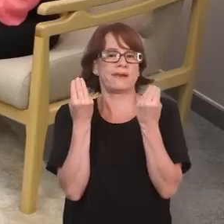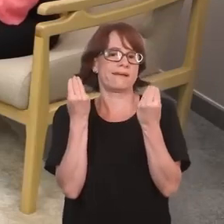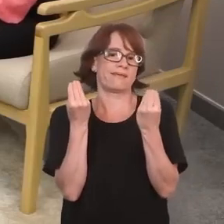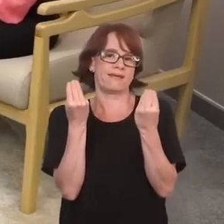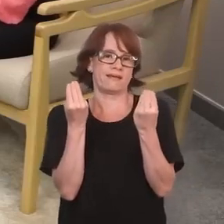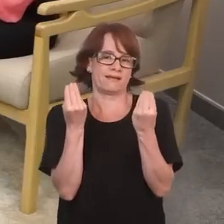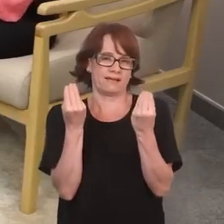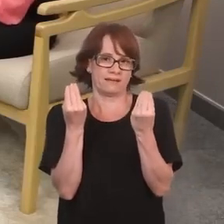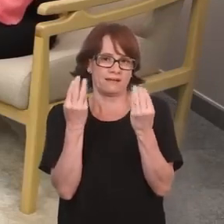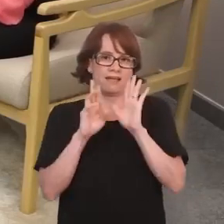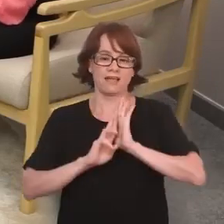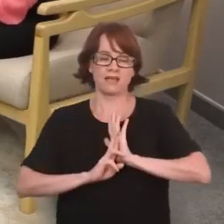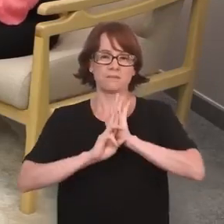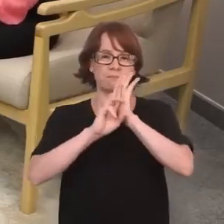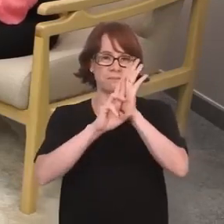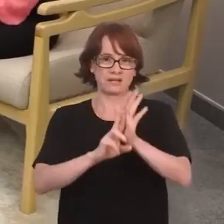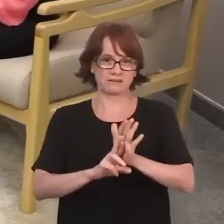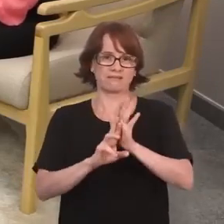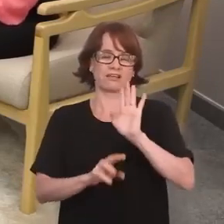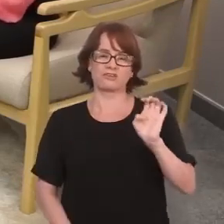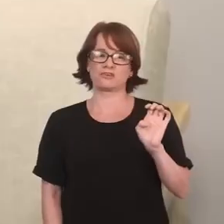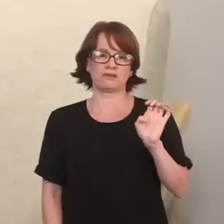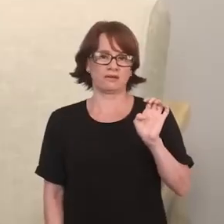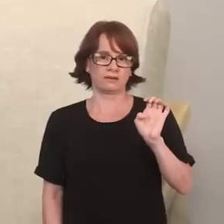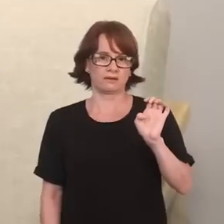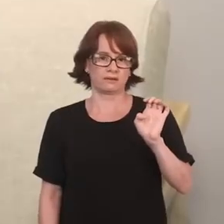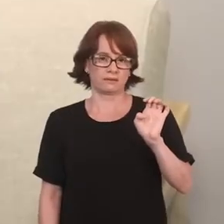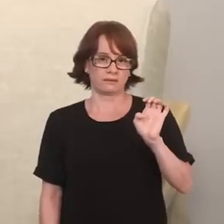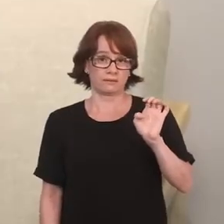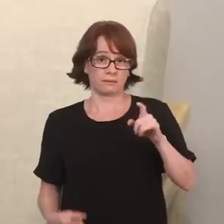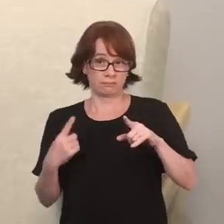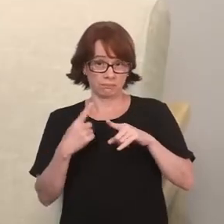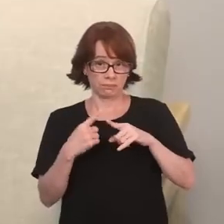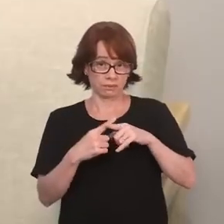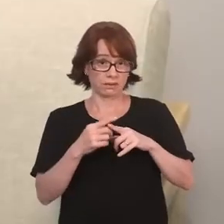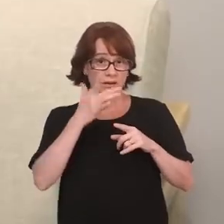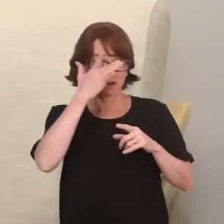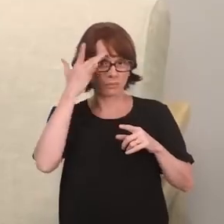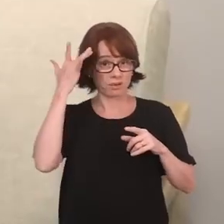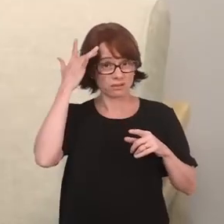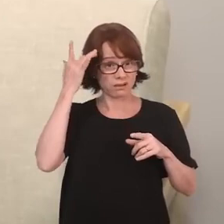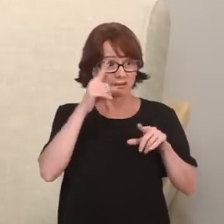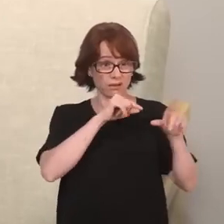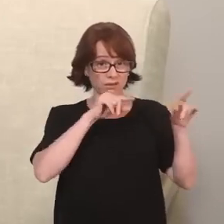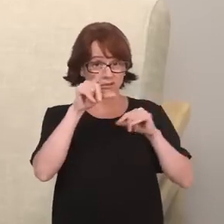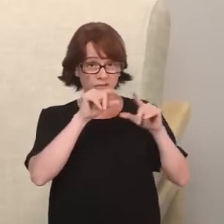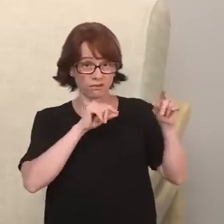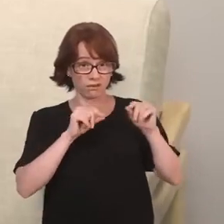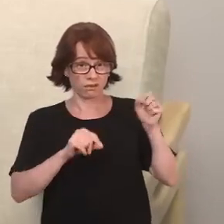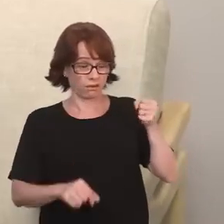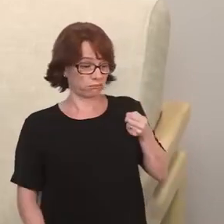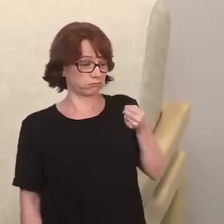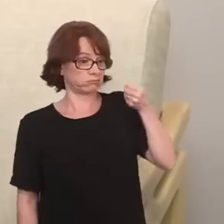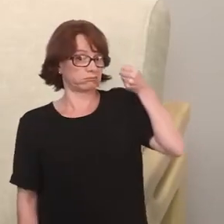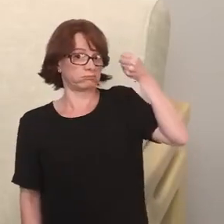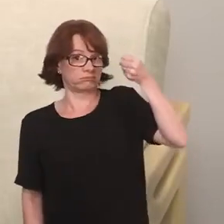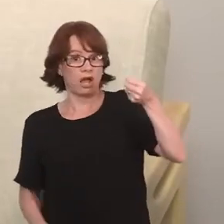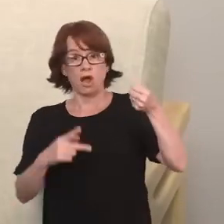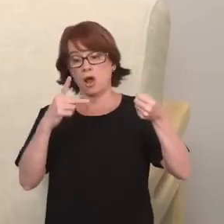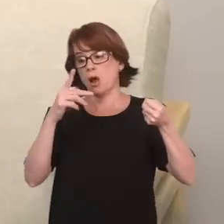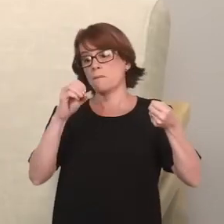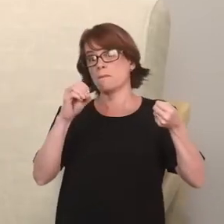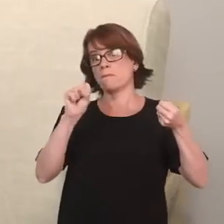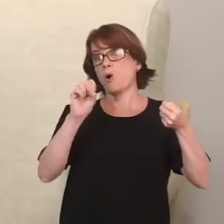né, representar ali a esquerda. Porque os postes que ele colocou, uma vez ele elegeu um poste, né? A Dilma. Não